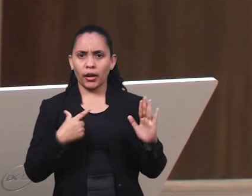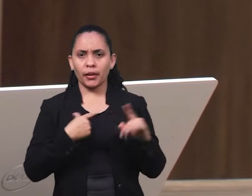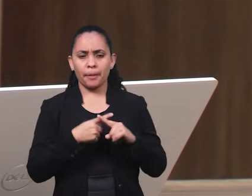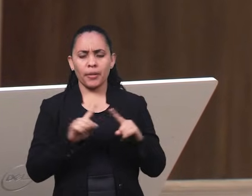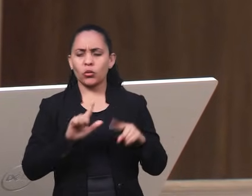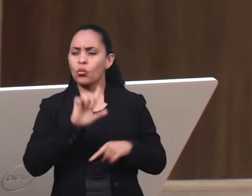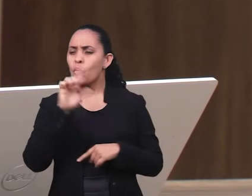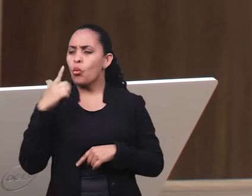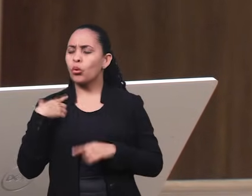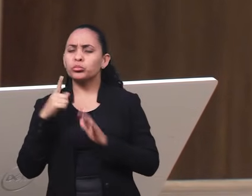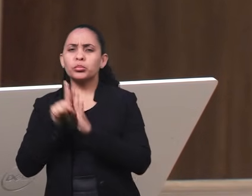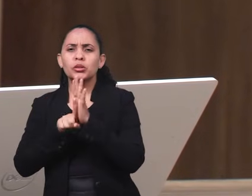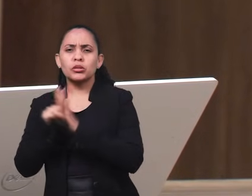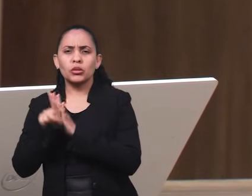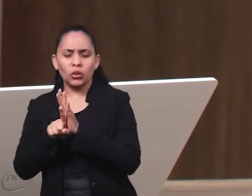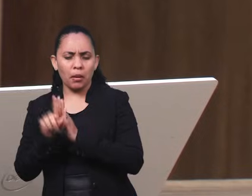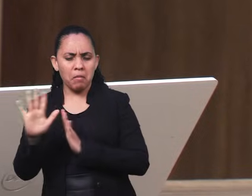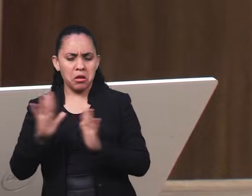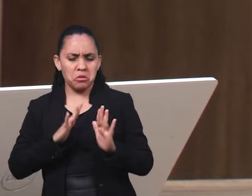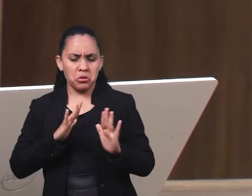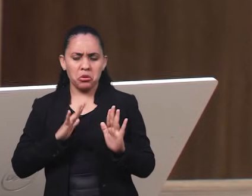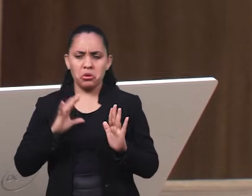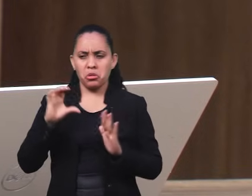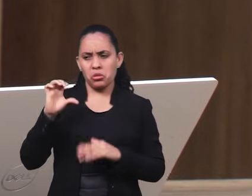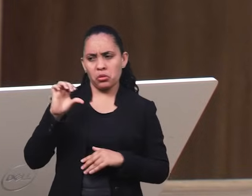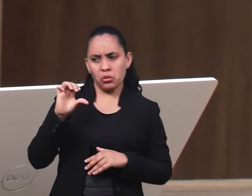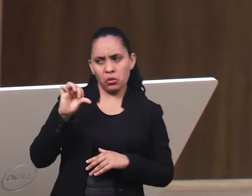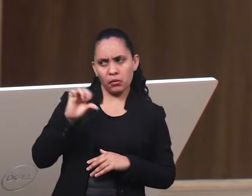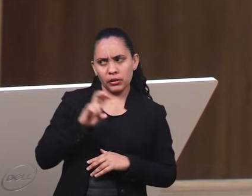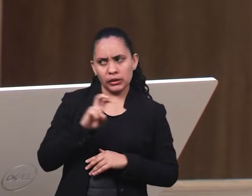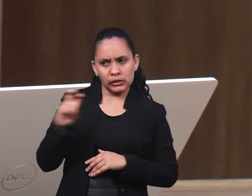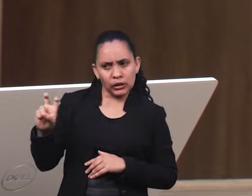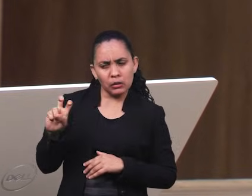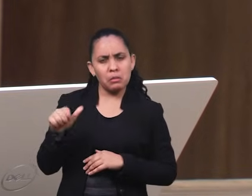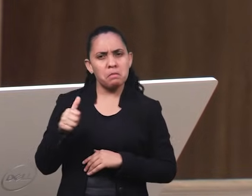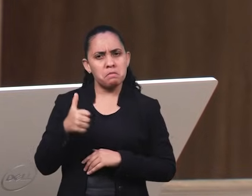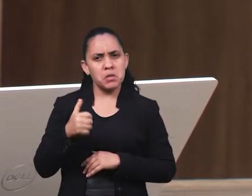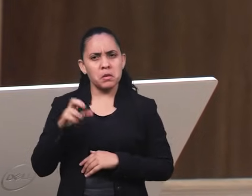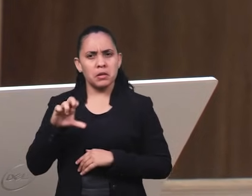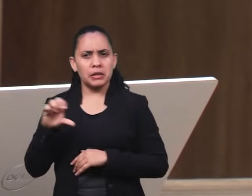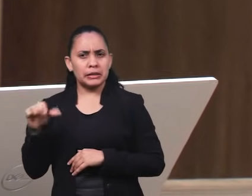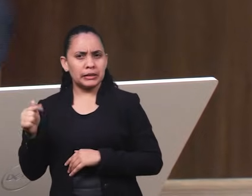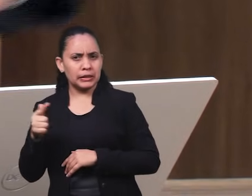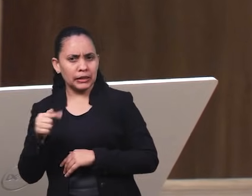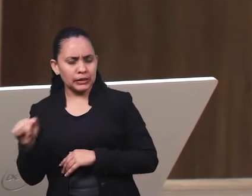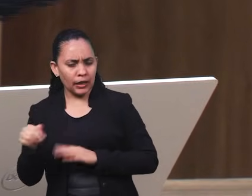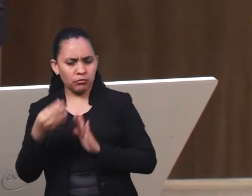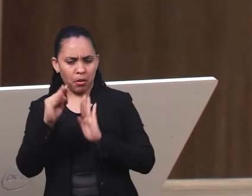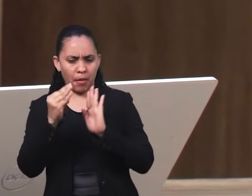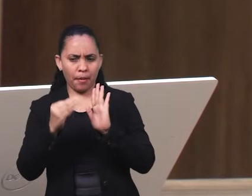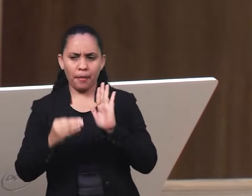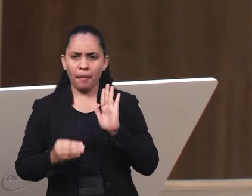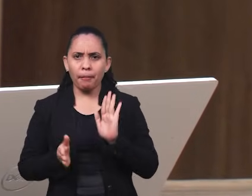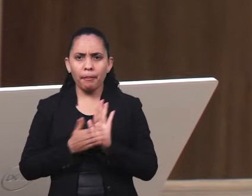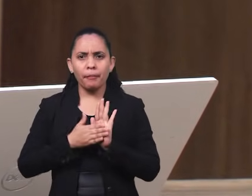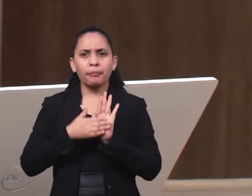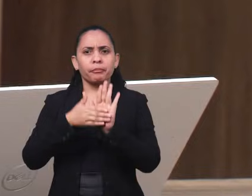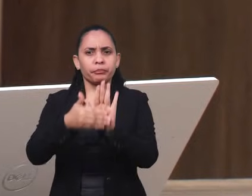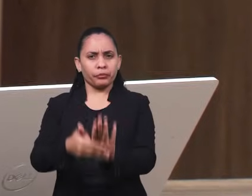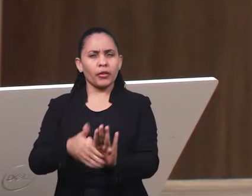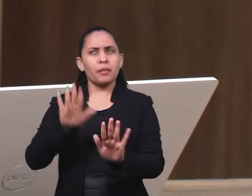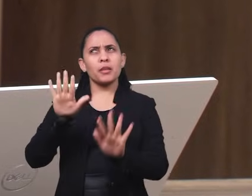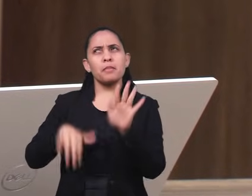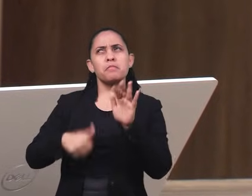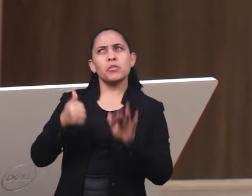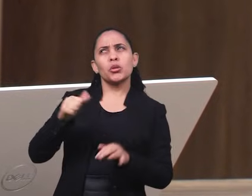essa reforma. Agora, outros já consideram que foi a partir de 95 teses de Lutero, de 1517, quando fixou 95 teses lá,